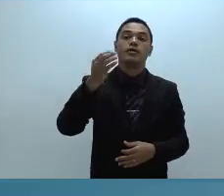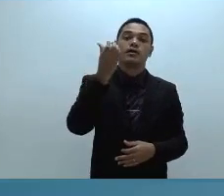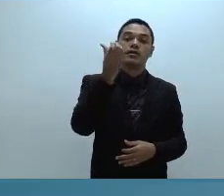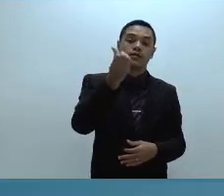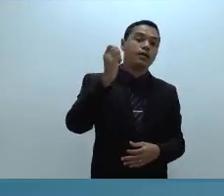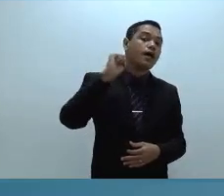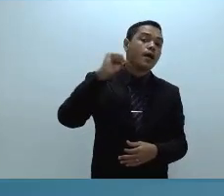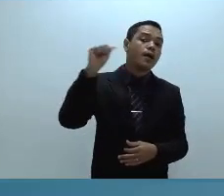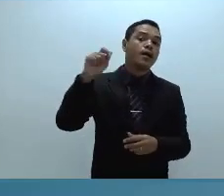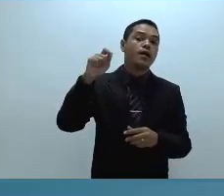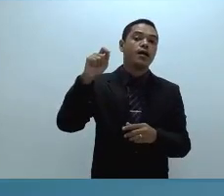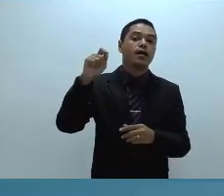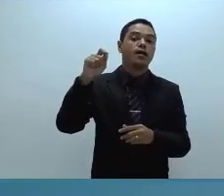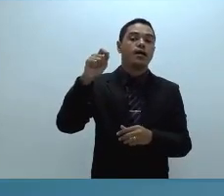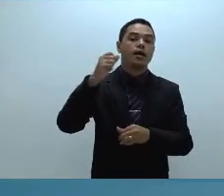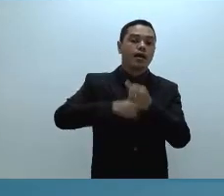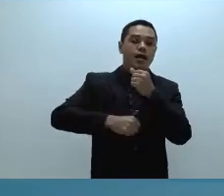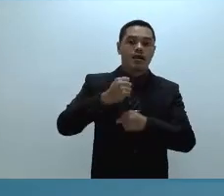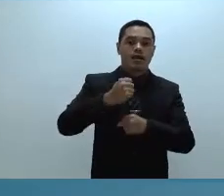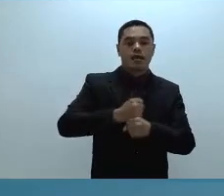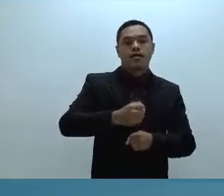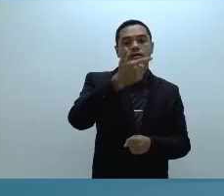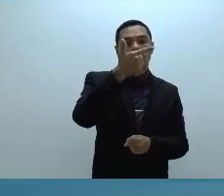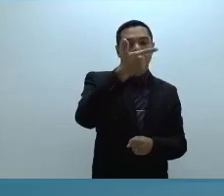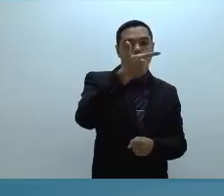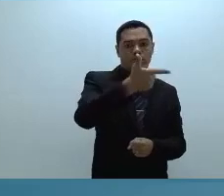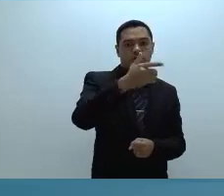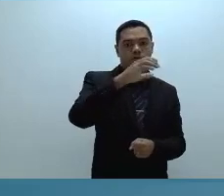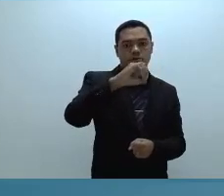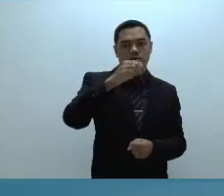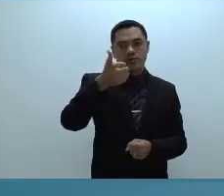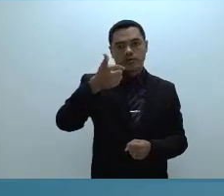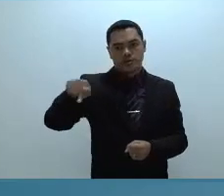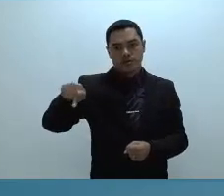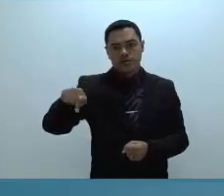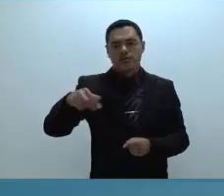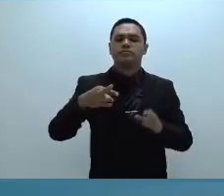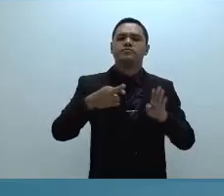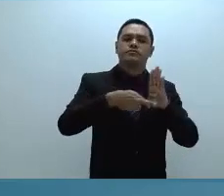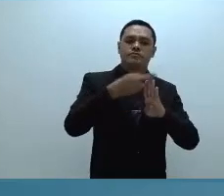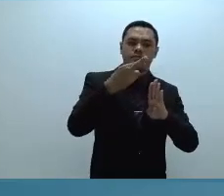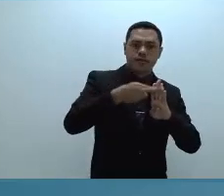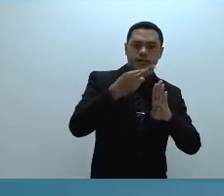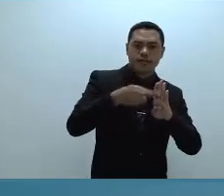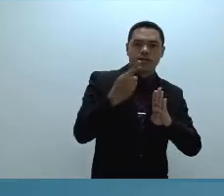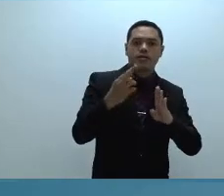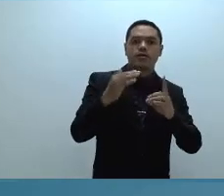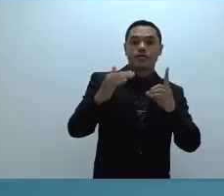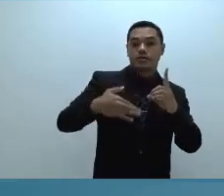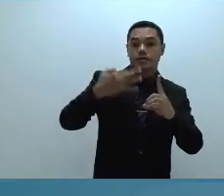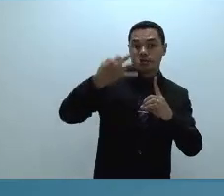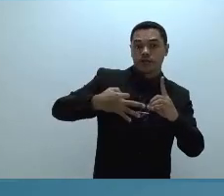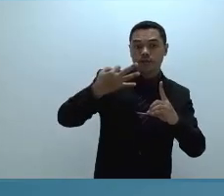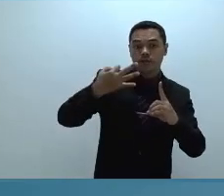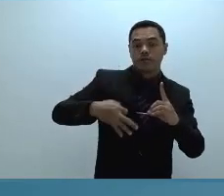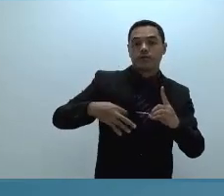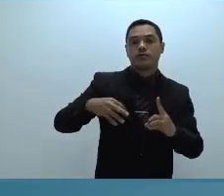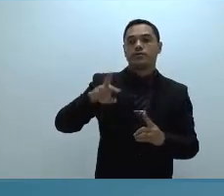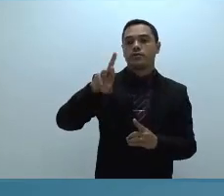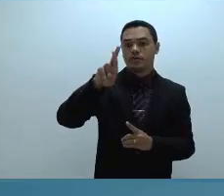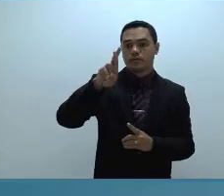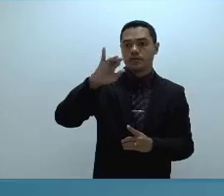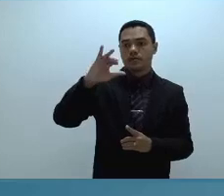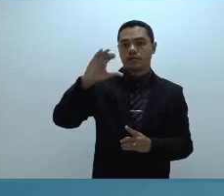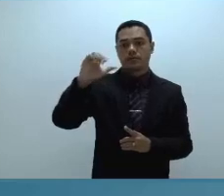tendo sido registrado no voto do relator à época, excelentíssimo senhor desembargador